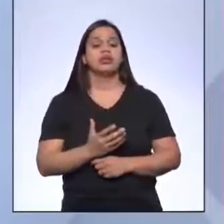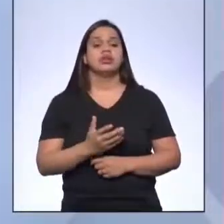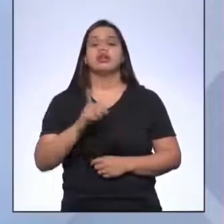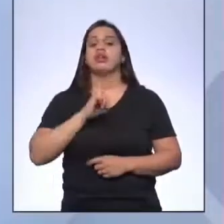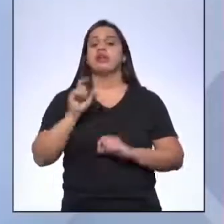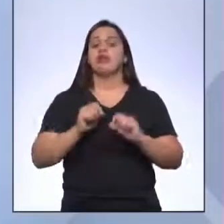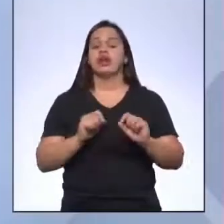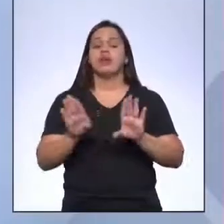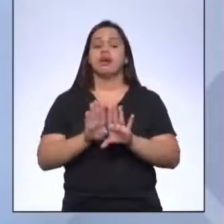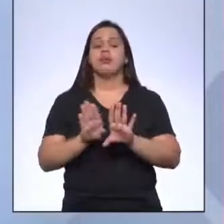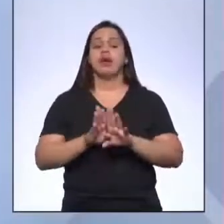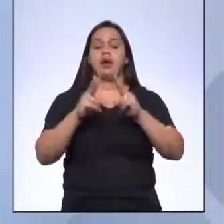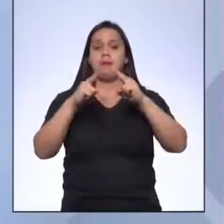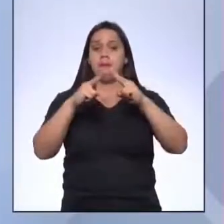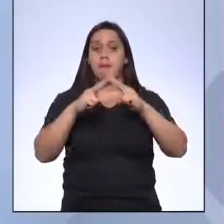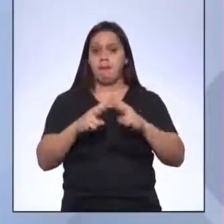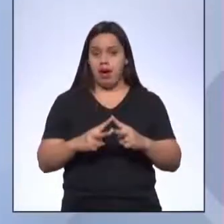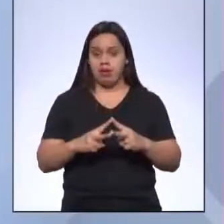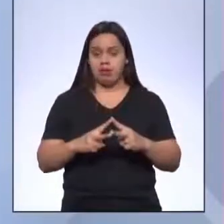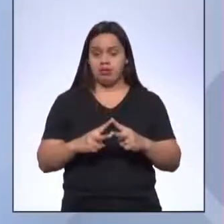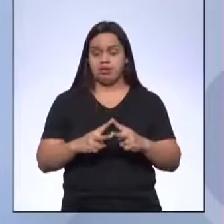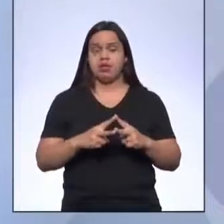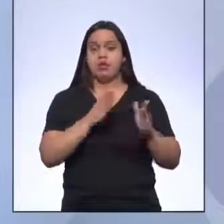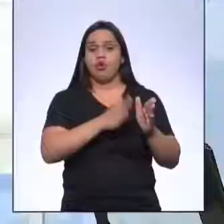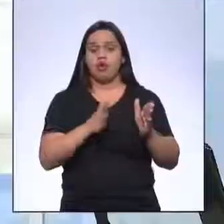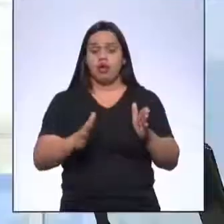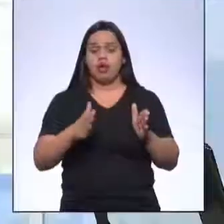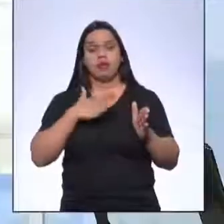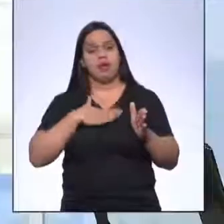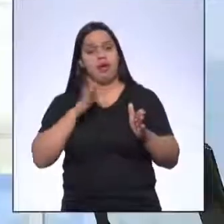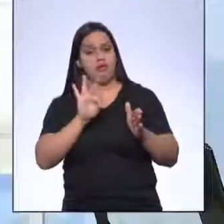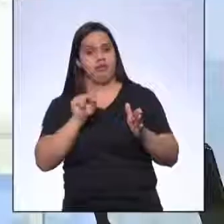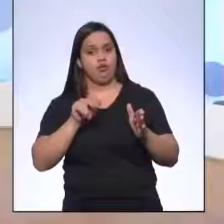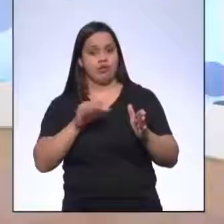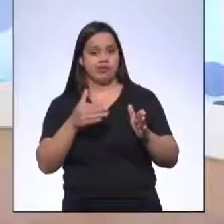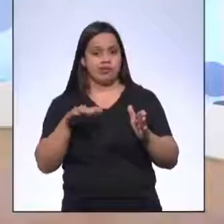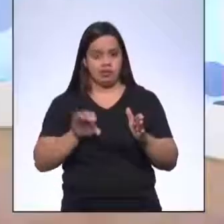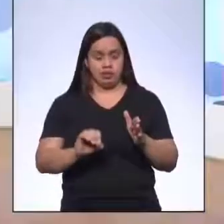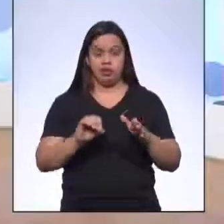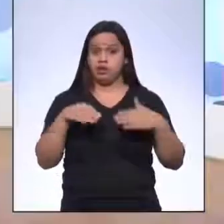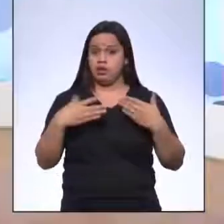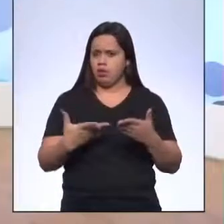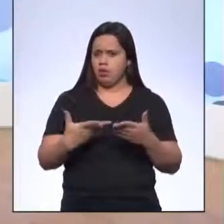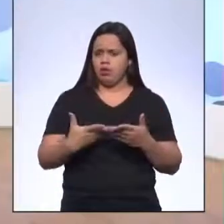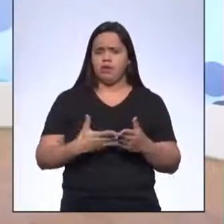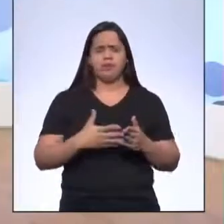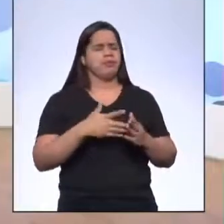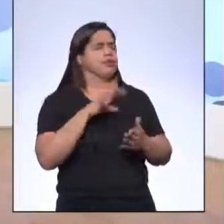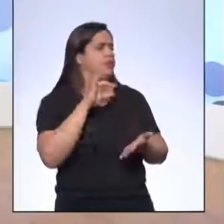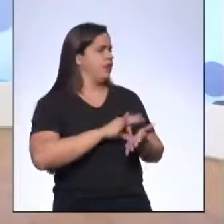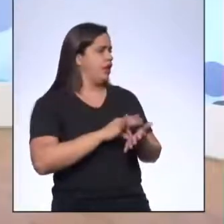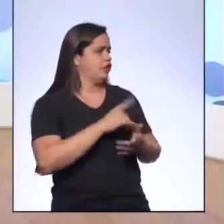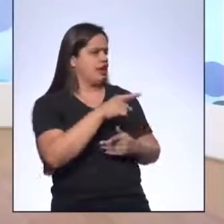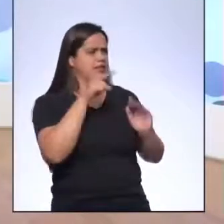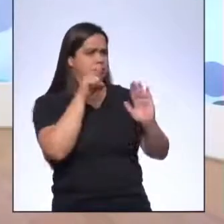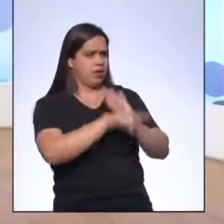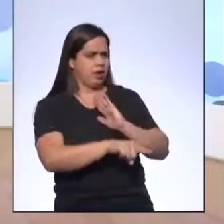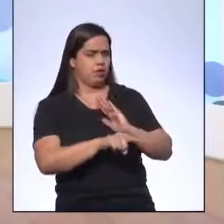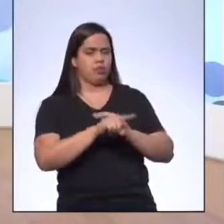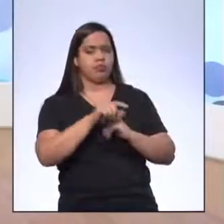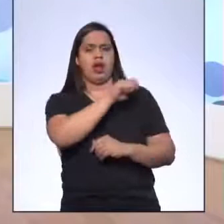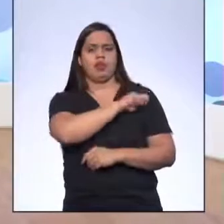os pares ordenados da minha função Inclusive essa pergunta a Júlia